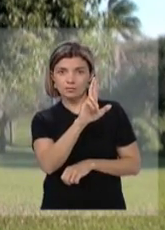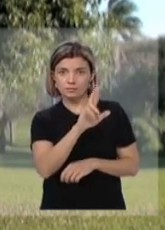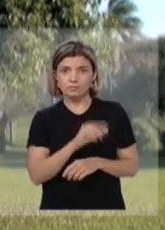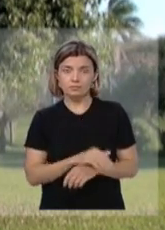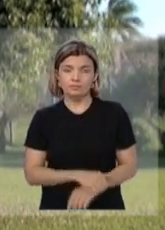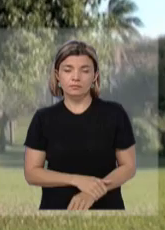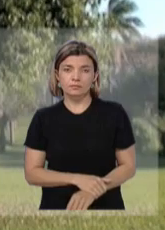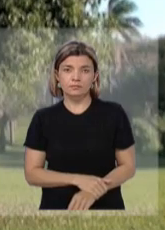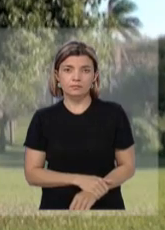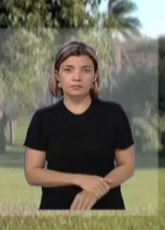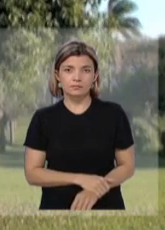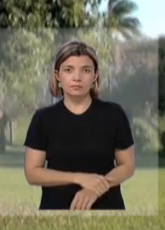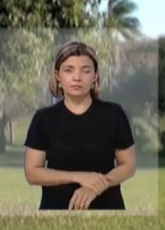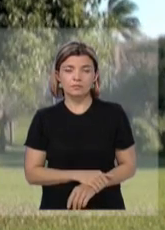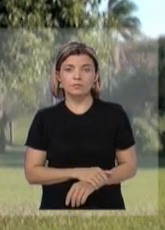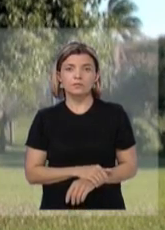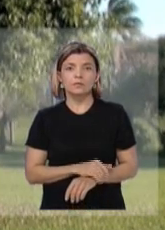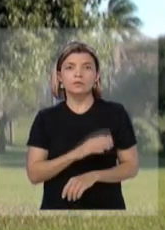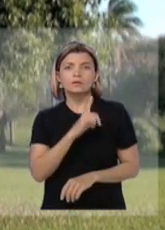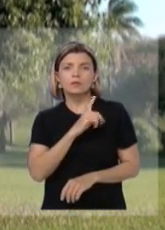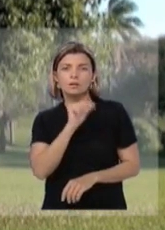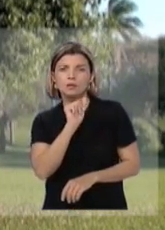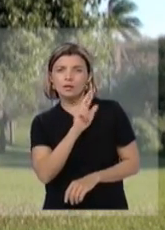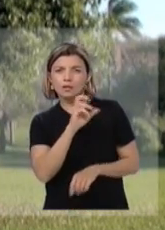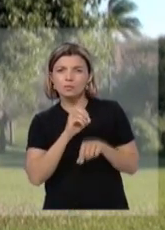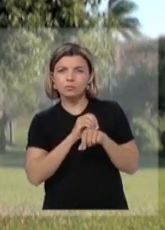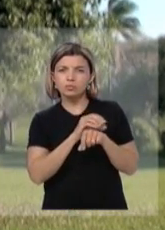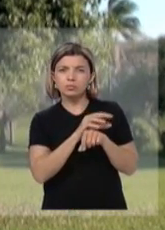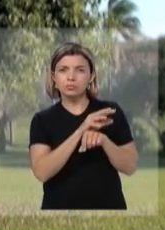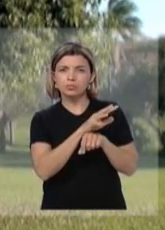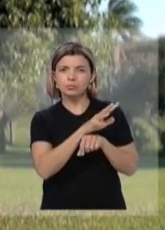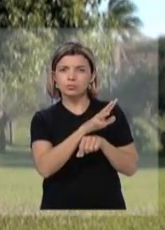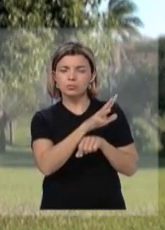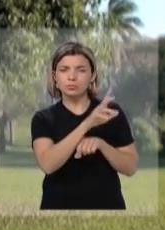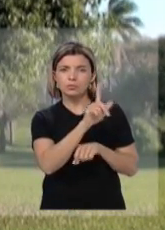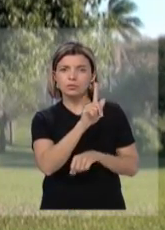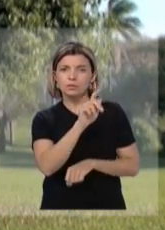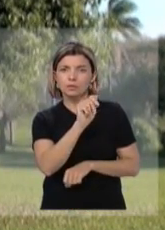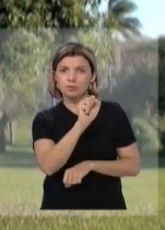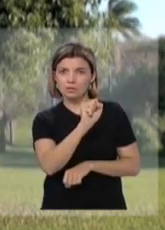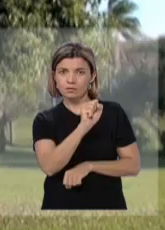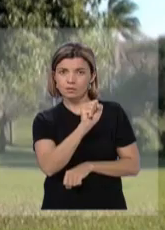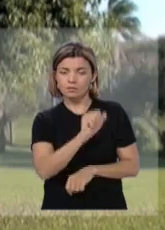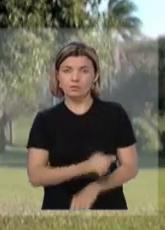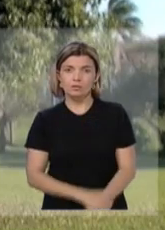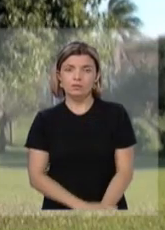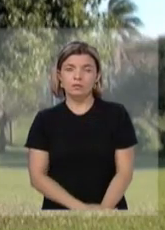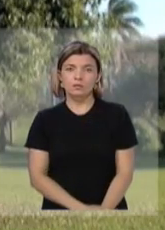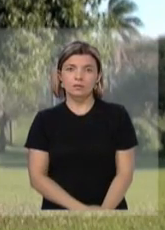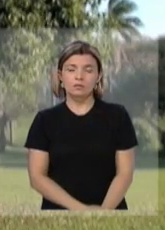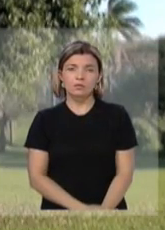oxigênio e hidrogênio. O oxigênio sai das células sob a forma de gás.